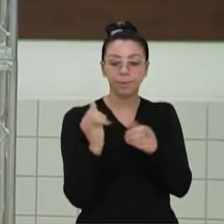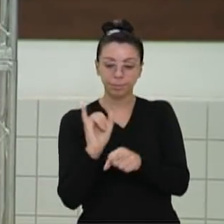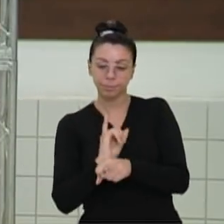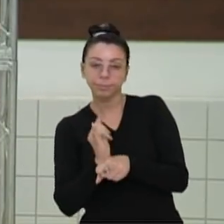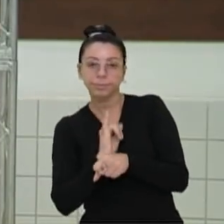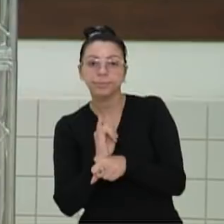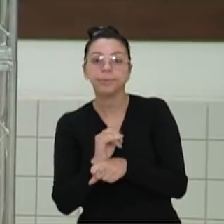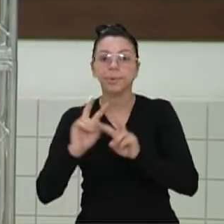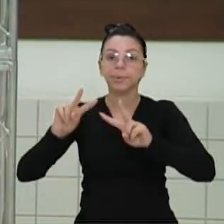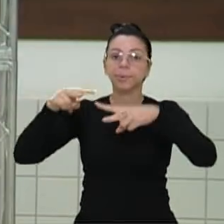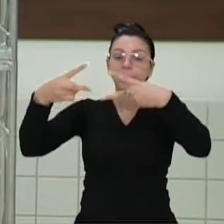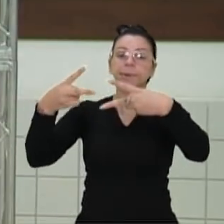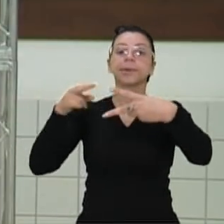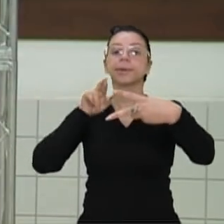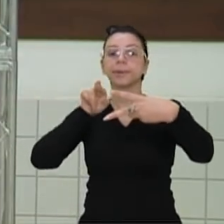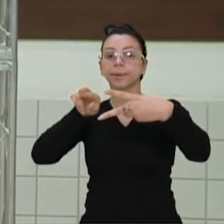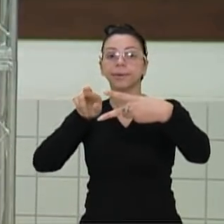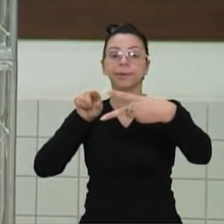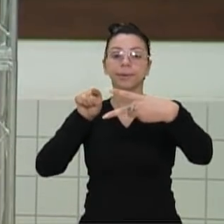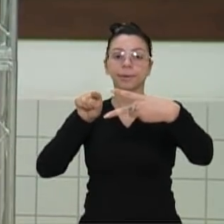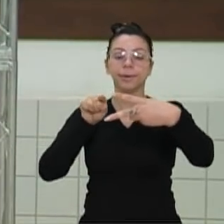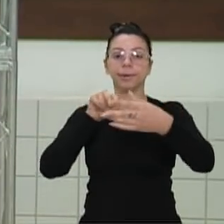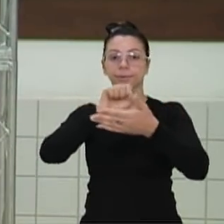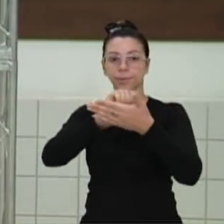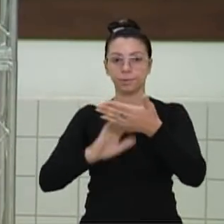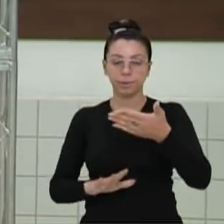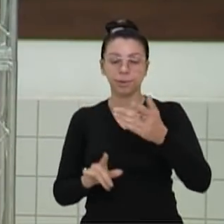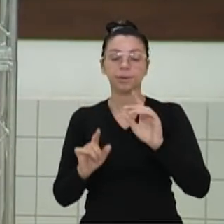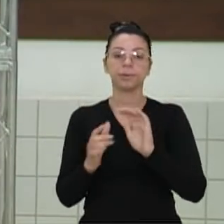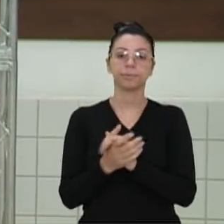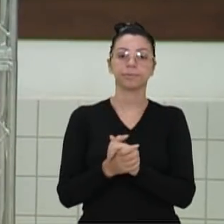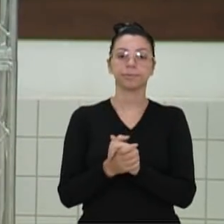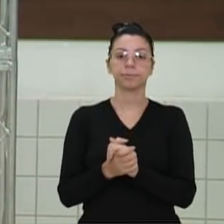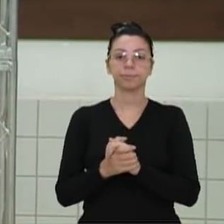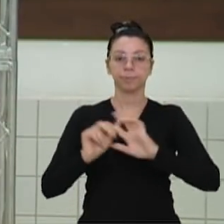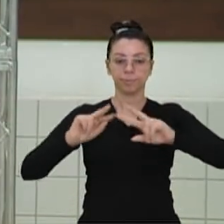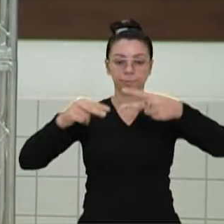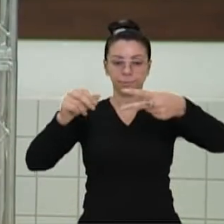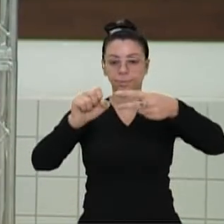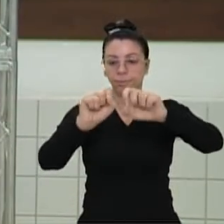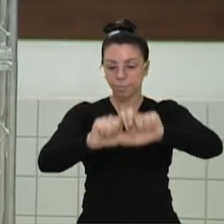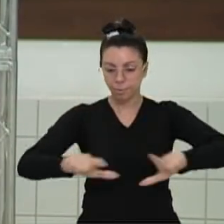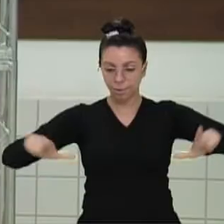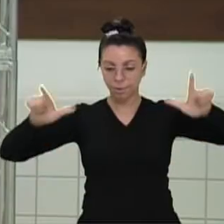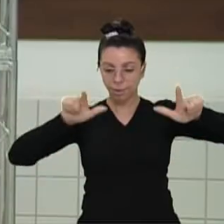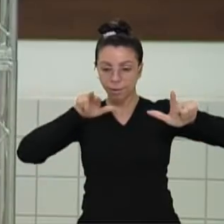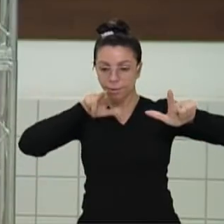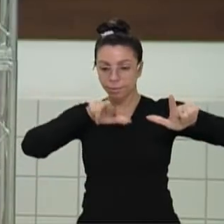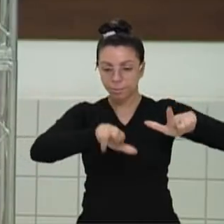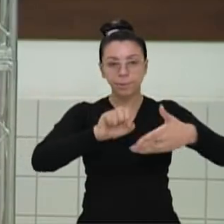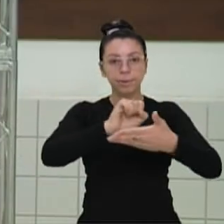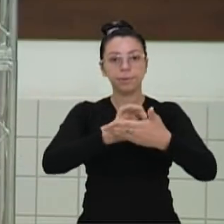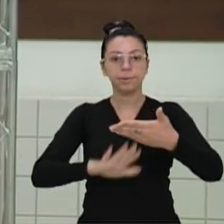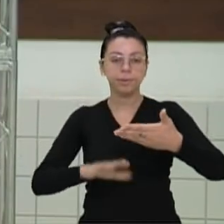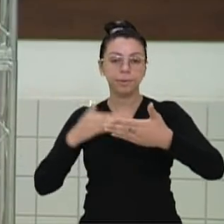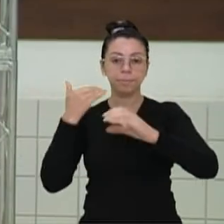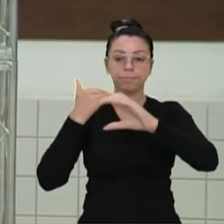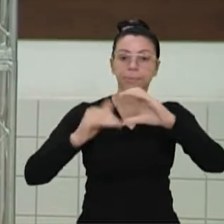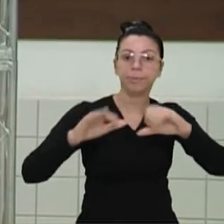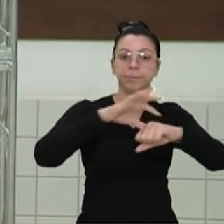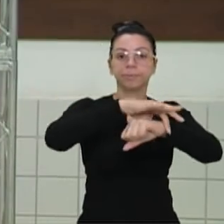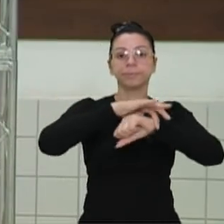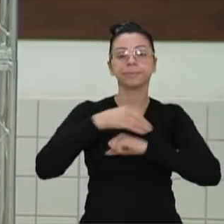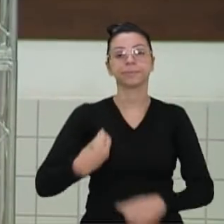atividade dessa aula, a gente já tem a atividade lá disponível. Clica, resolve a atividade, envia e a sua presença está garantida,